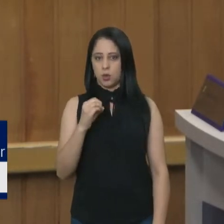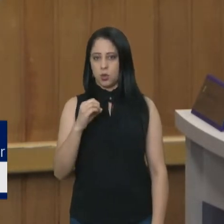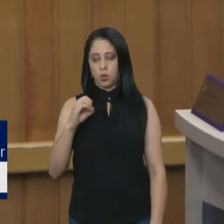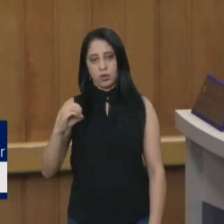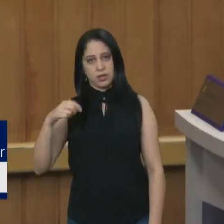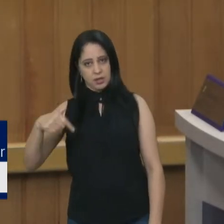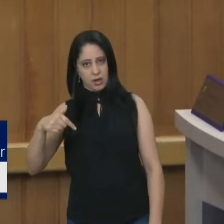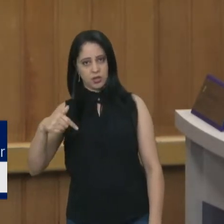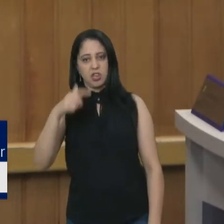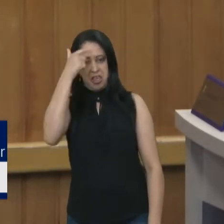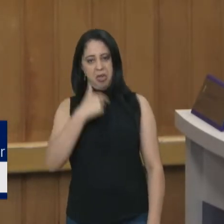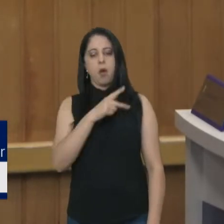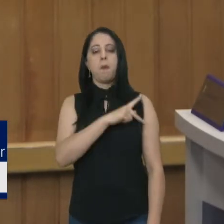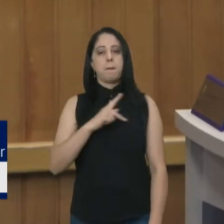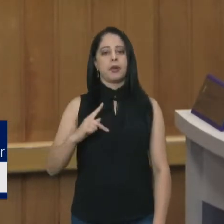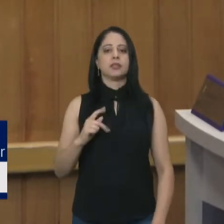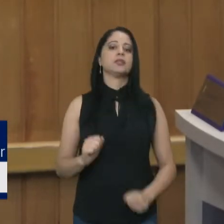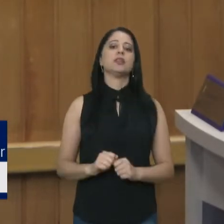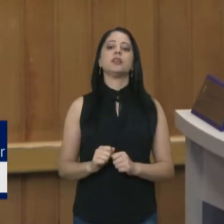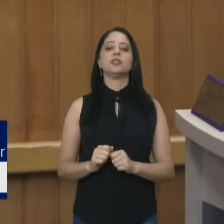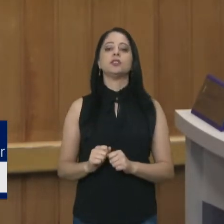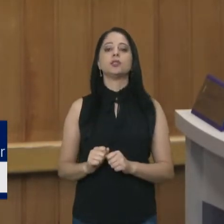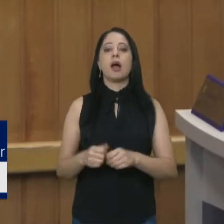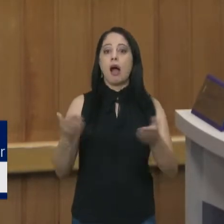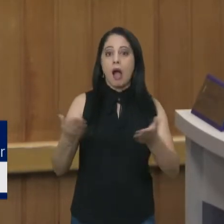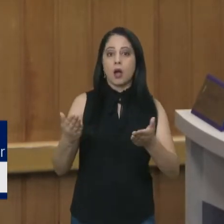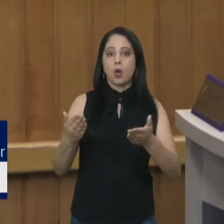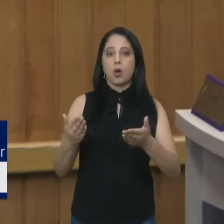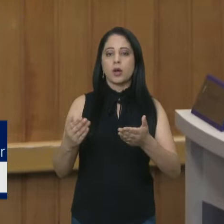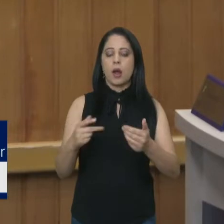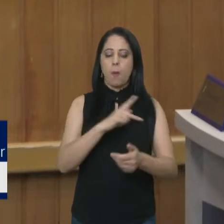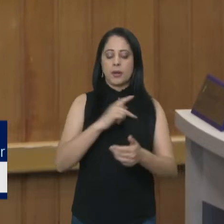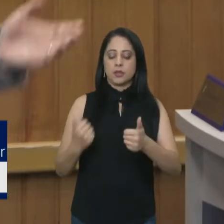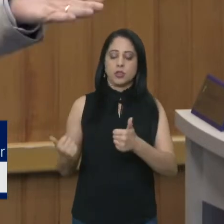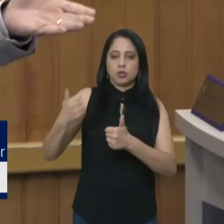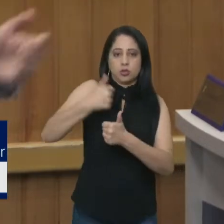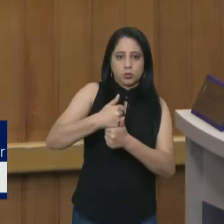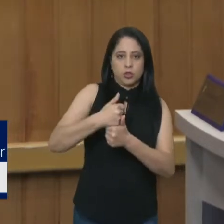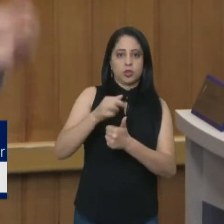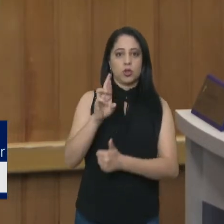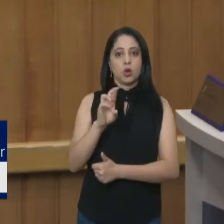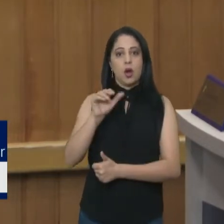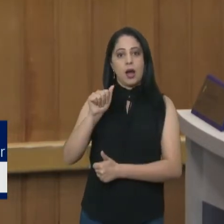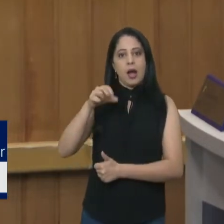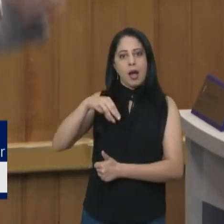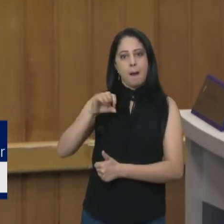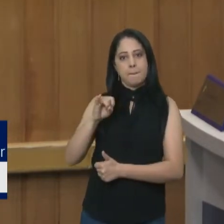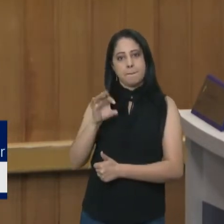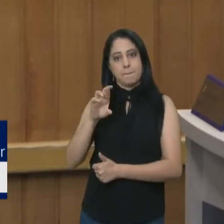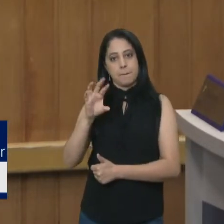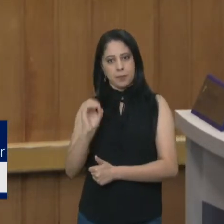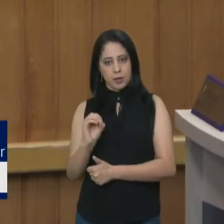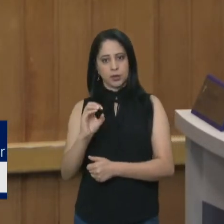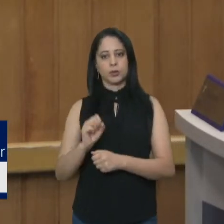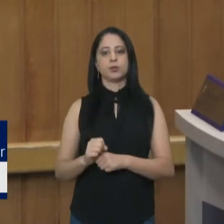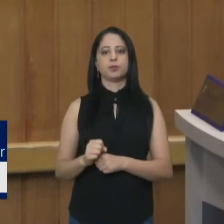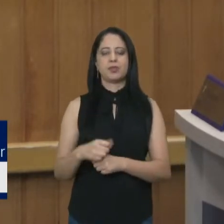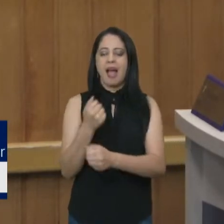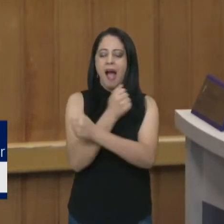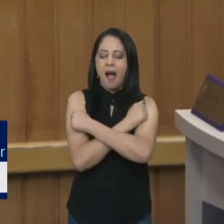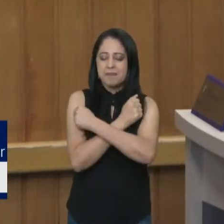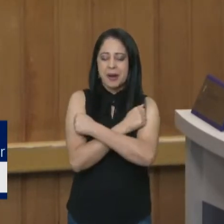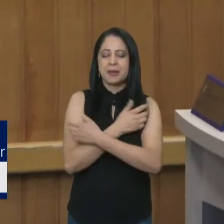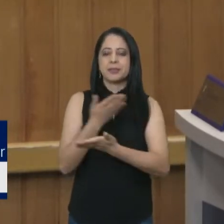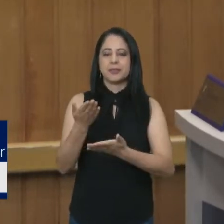a 2008. E em nome do atual presidente, né, Ramiro Prado, que não está presente, deixar vocês três para mandar um abraço para